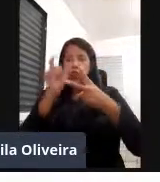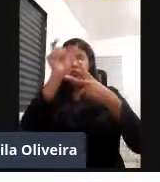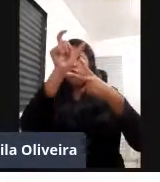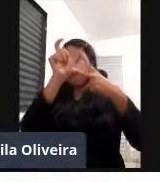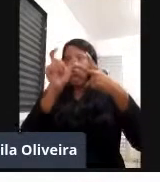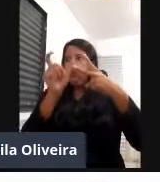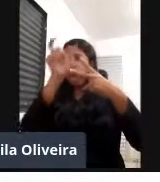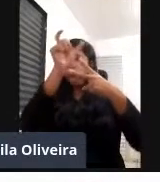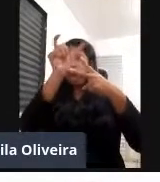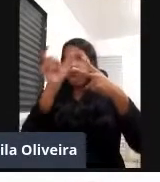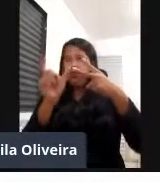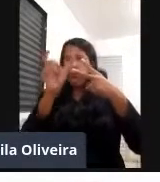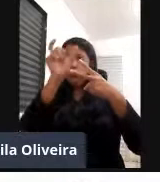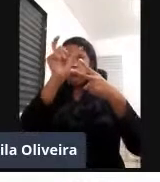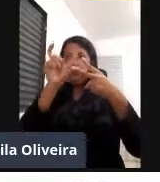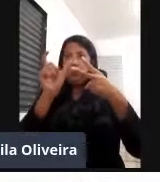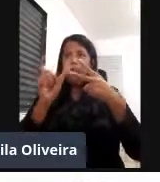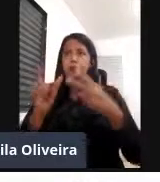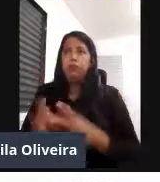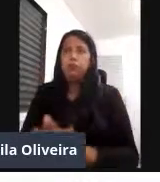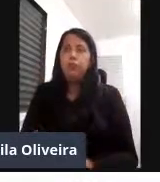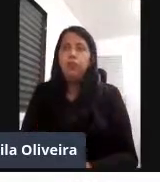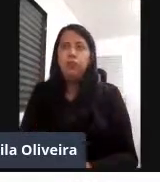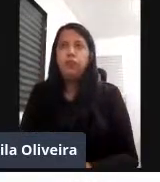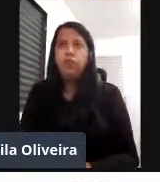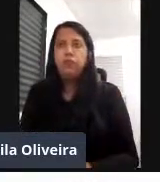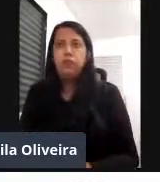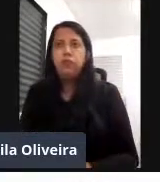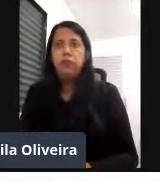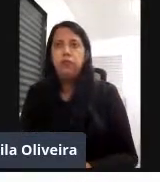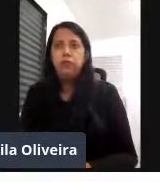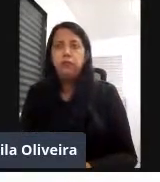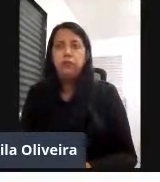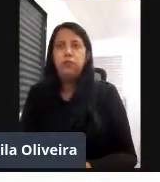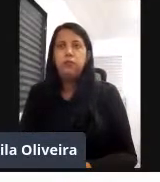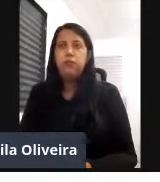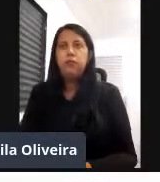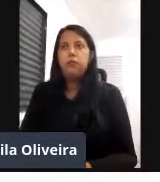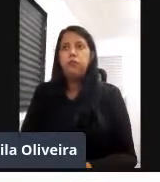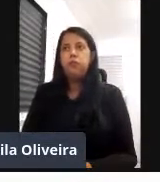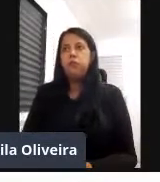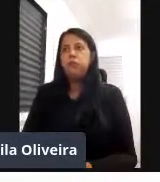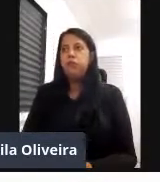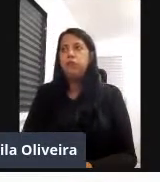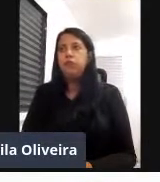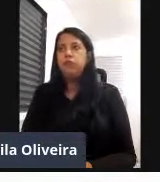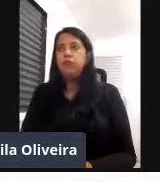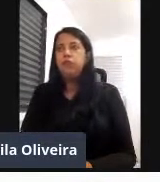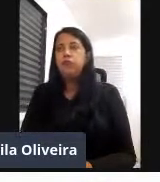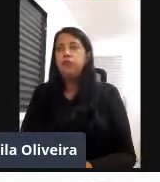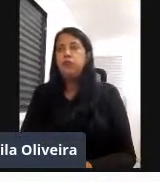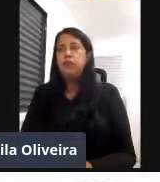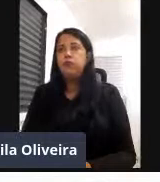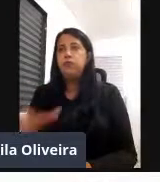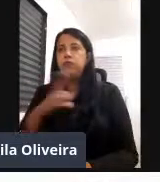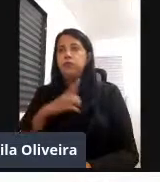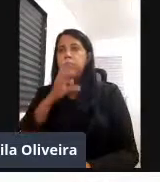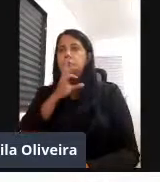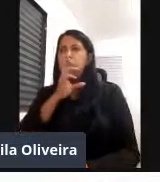256 mil resultados, tá? Então, eu fico pensando, nossa, eu usei o operador